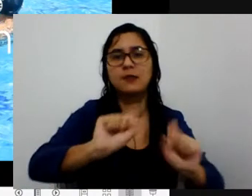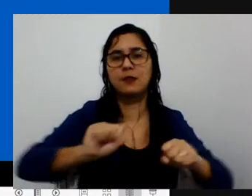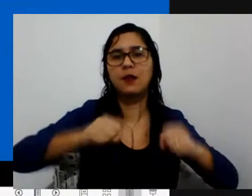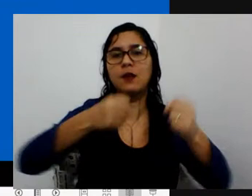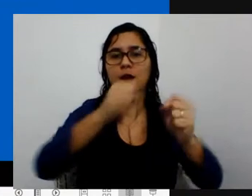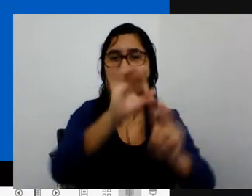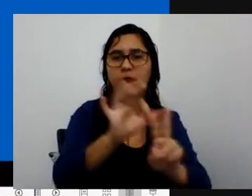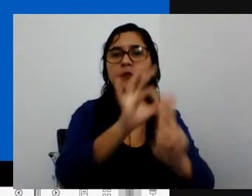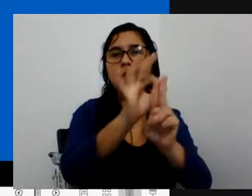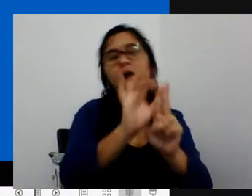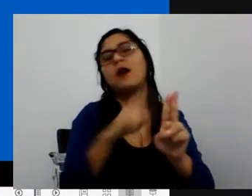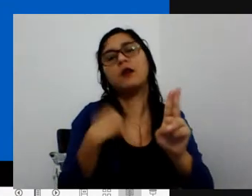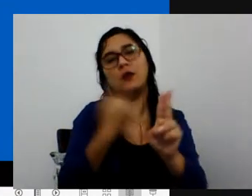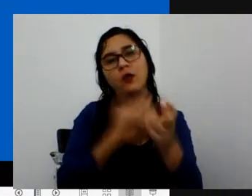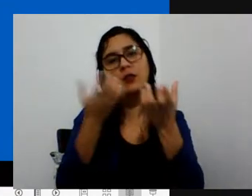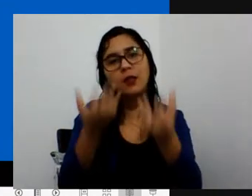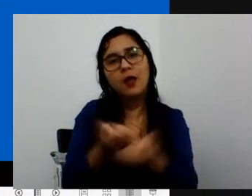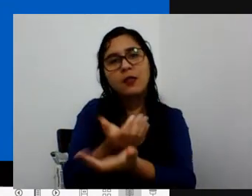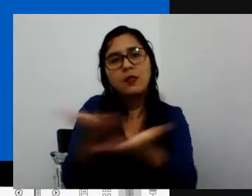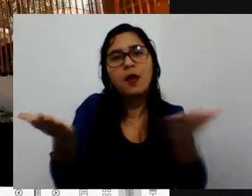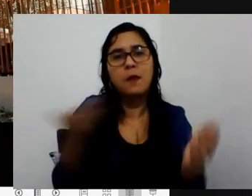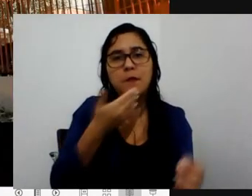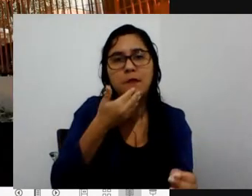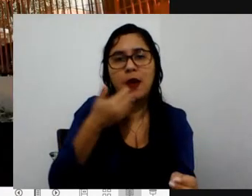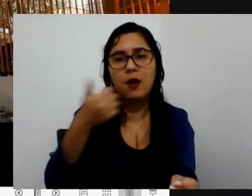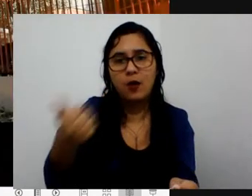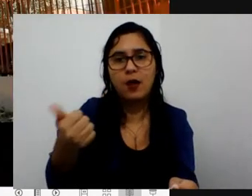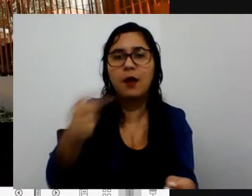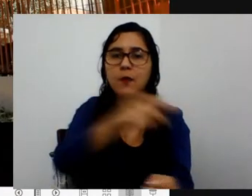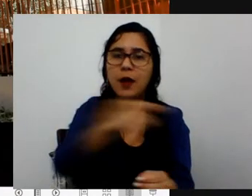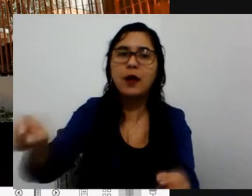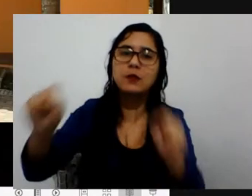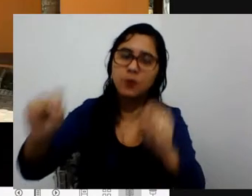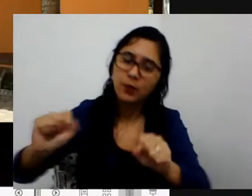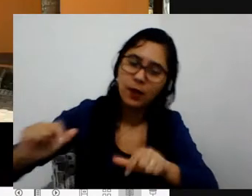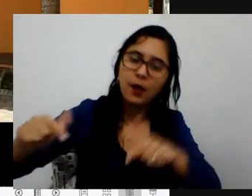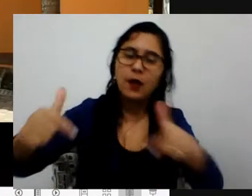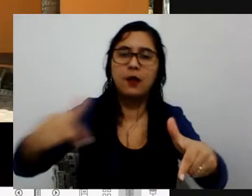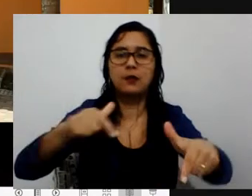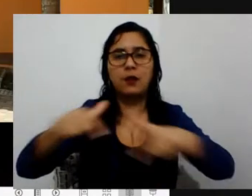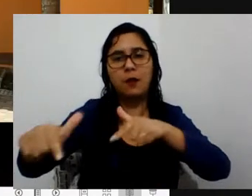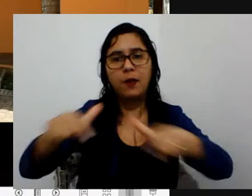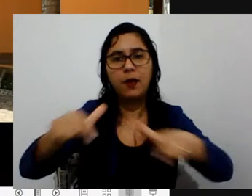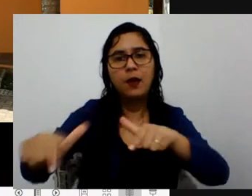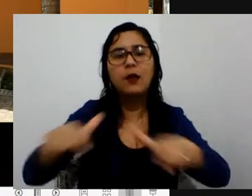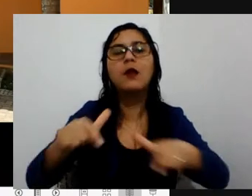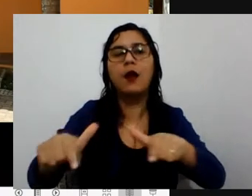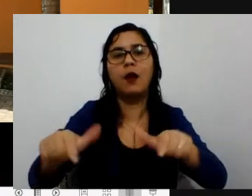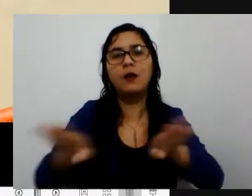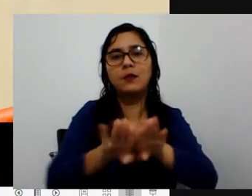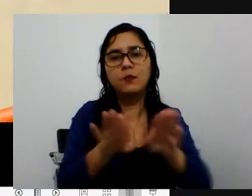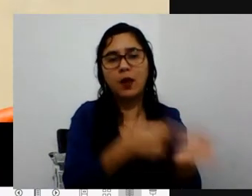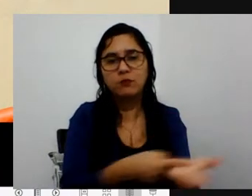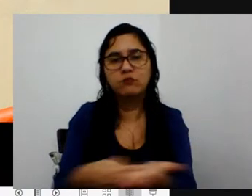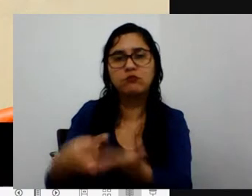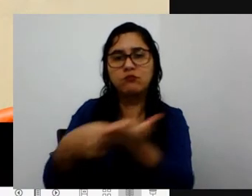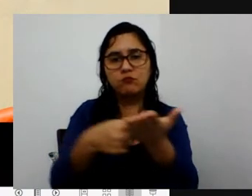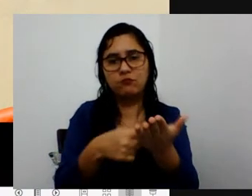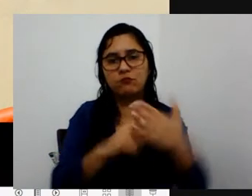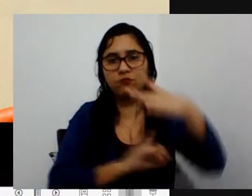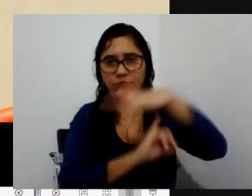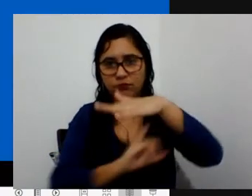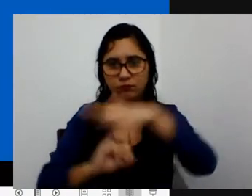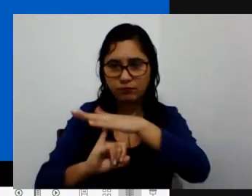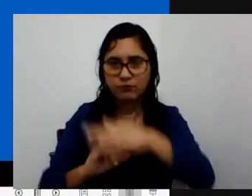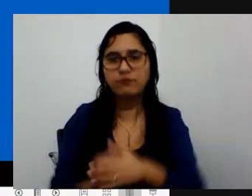muito para dar melhorias nas condições de atuação e fazendo articulações institucionais. A